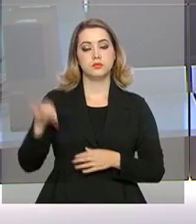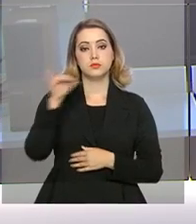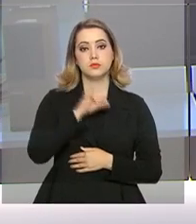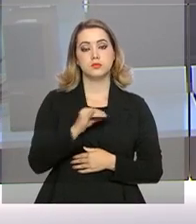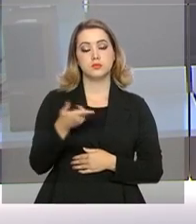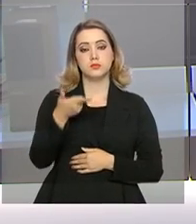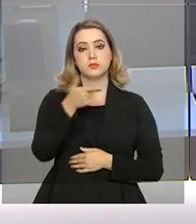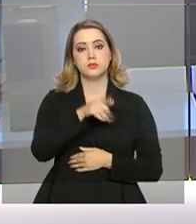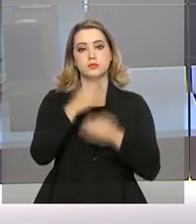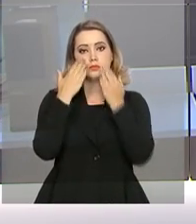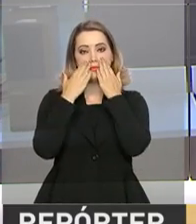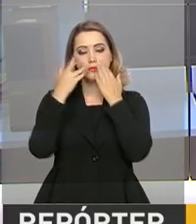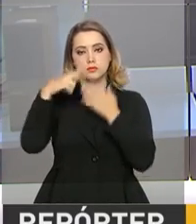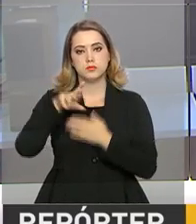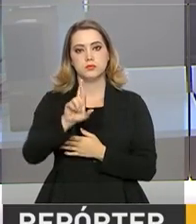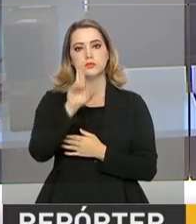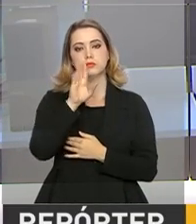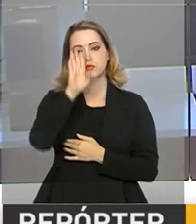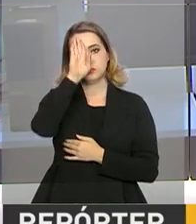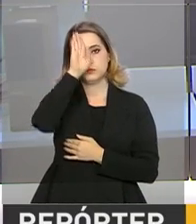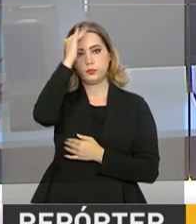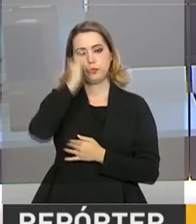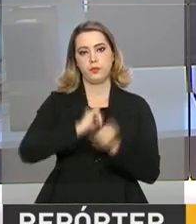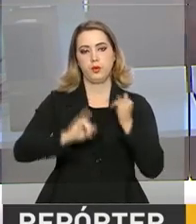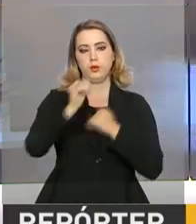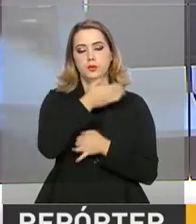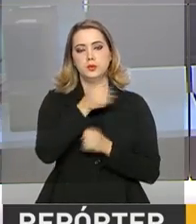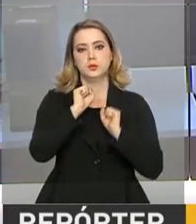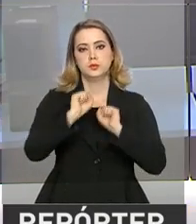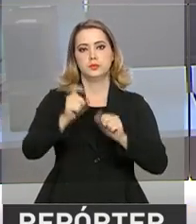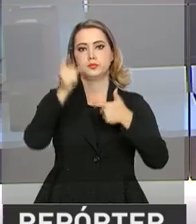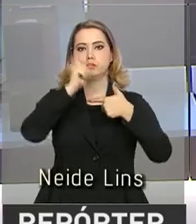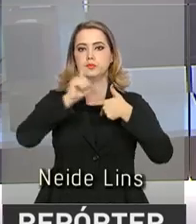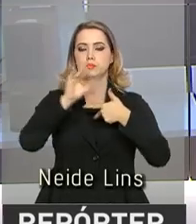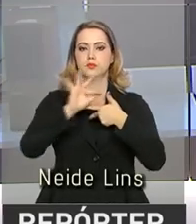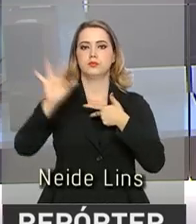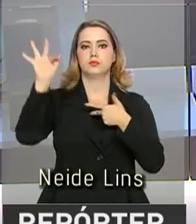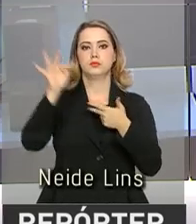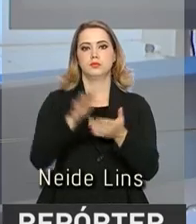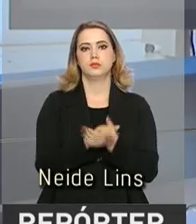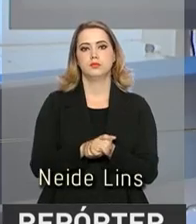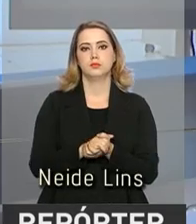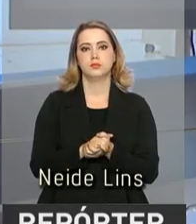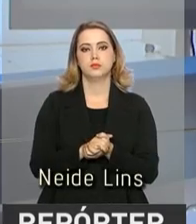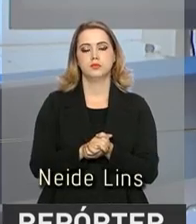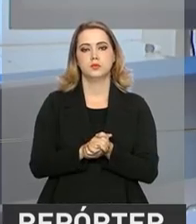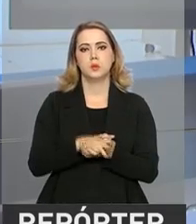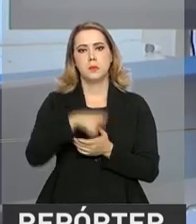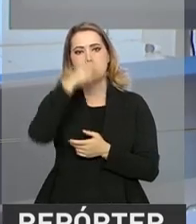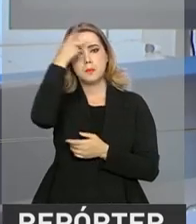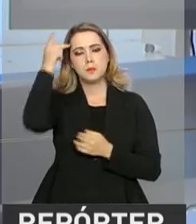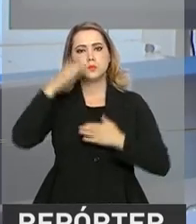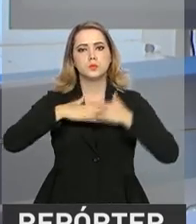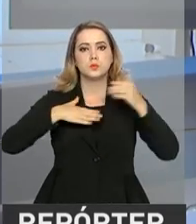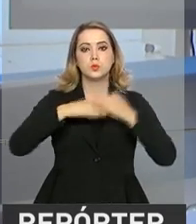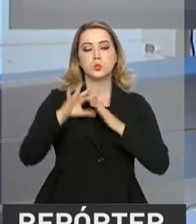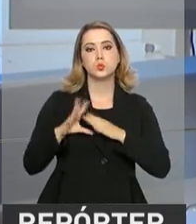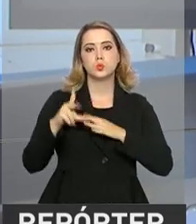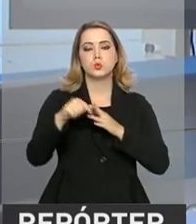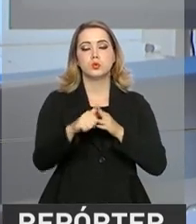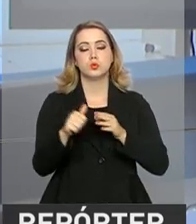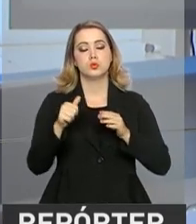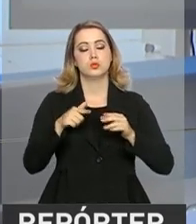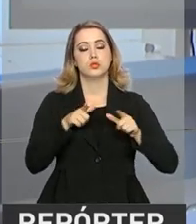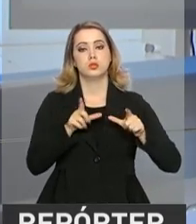Olá, no ar mais uma edição do Repórter NBR com as principais notícias do Poder Executivo Federal. Especialistas de todo o país se